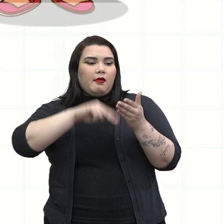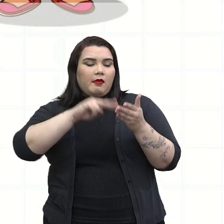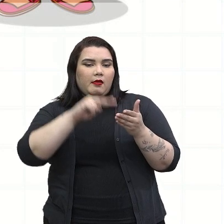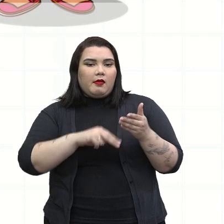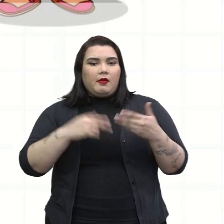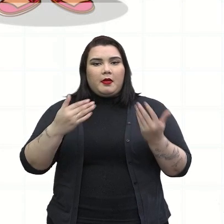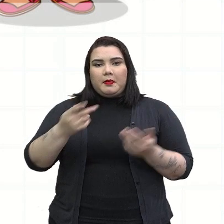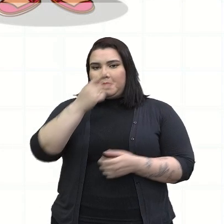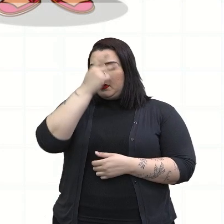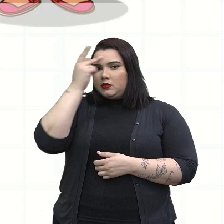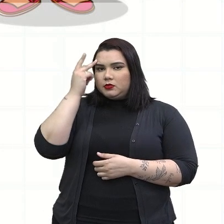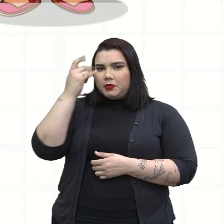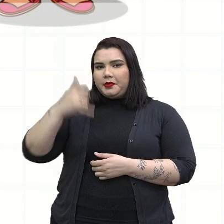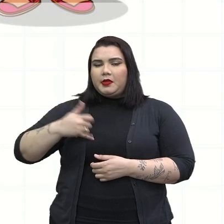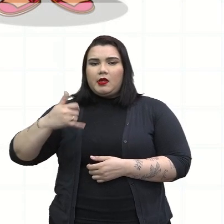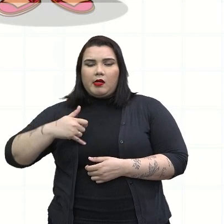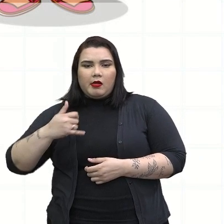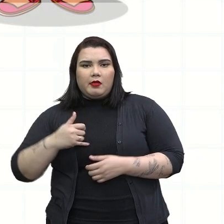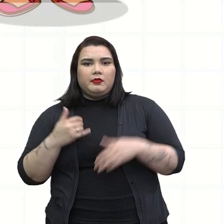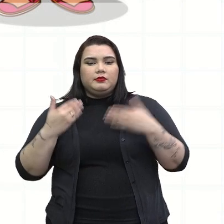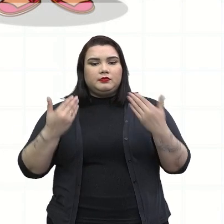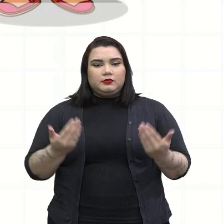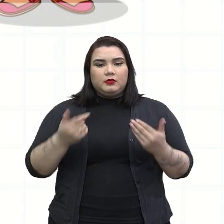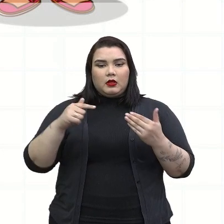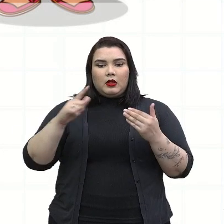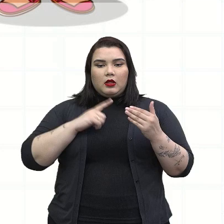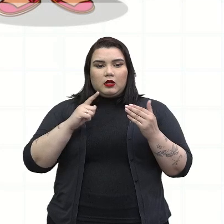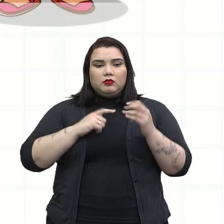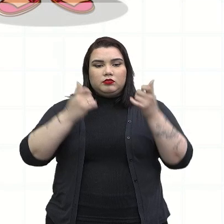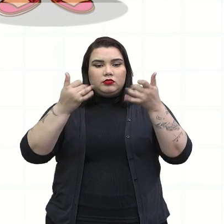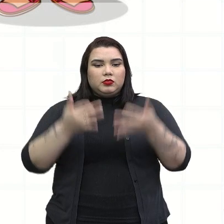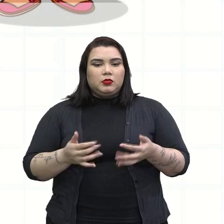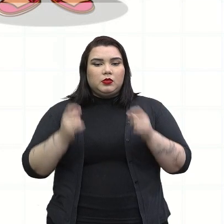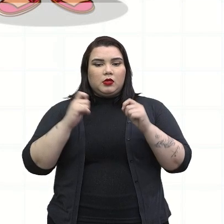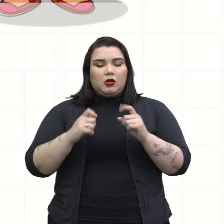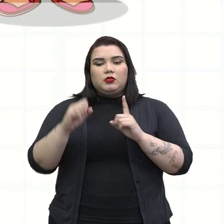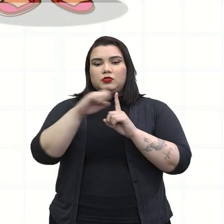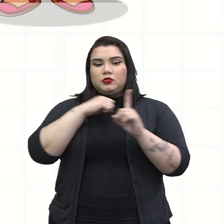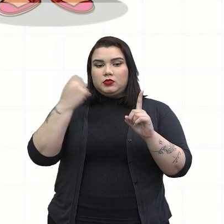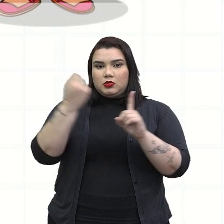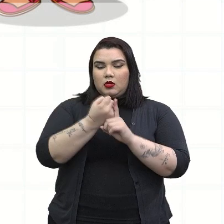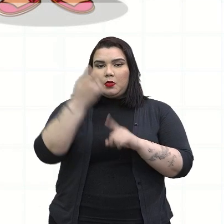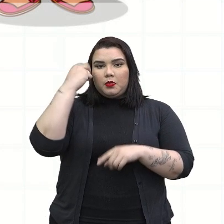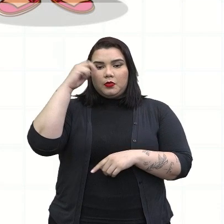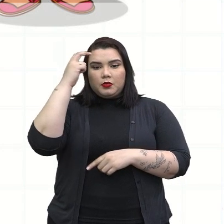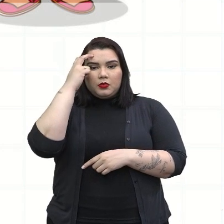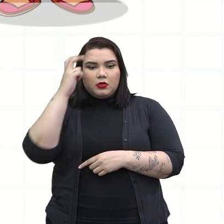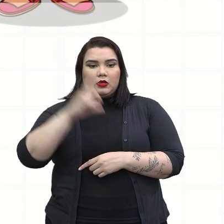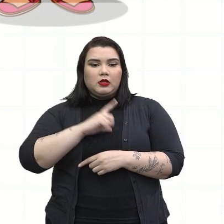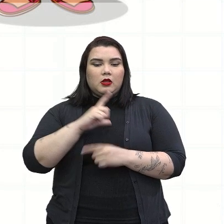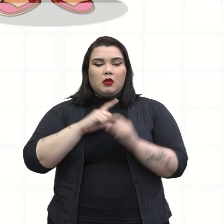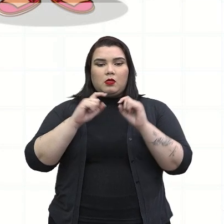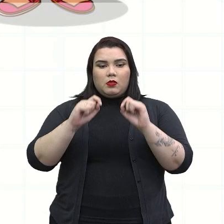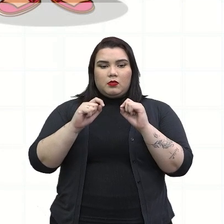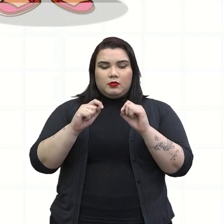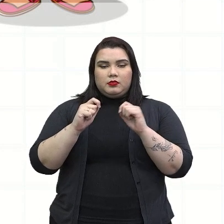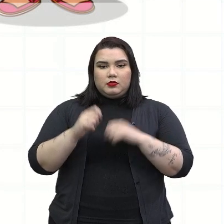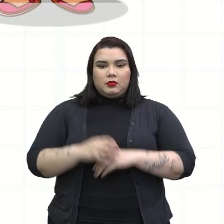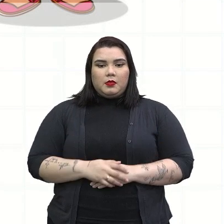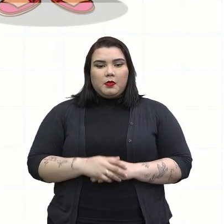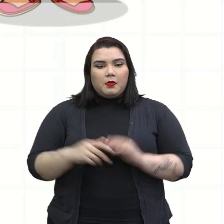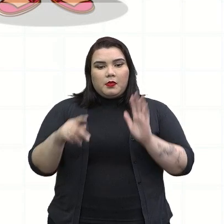das pessoas, né? E eles são definidos pelas convenções sociais e culturais e servem